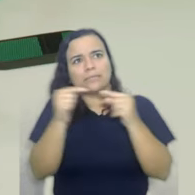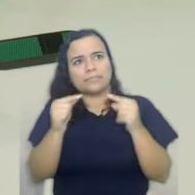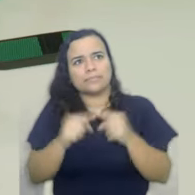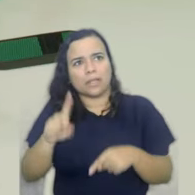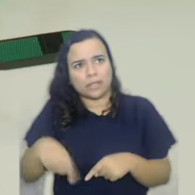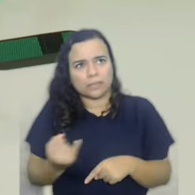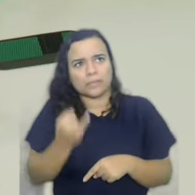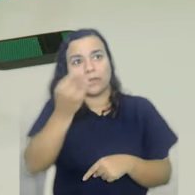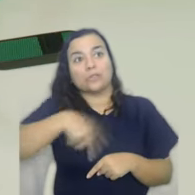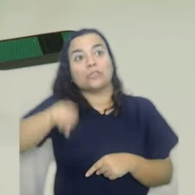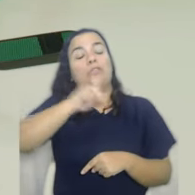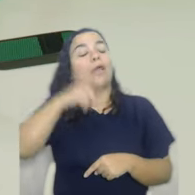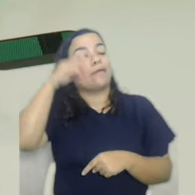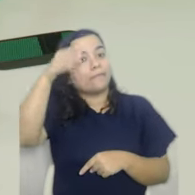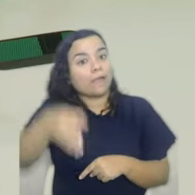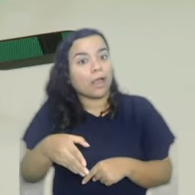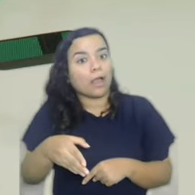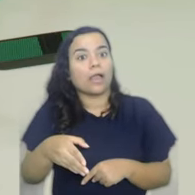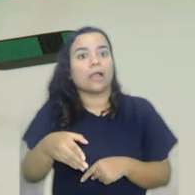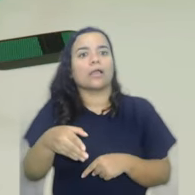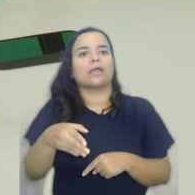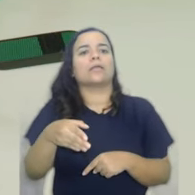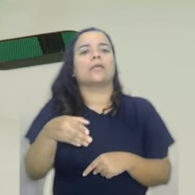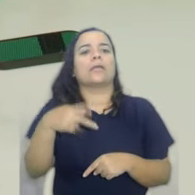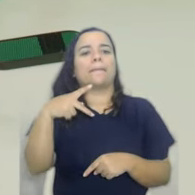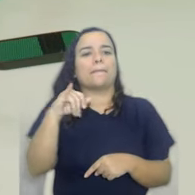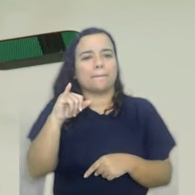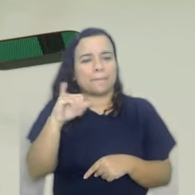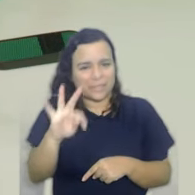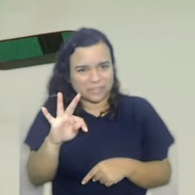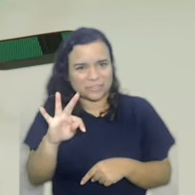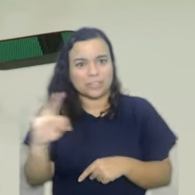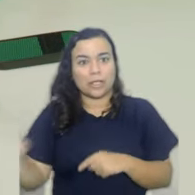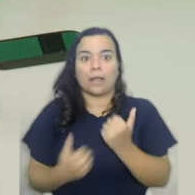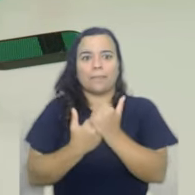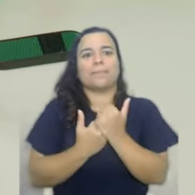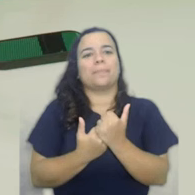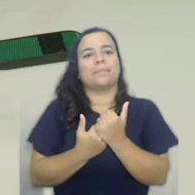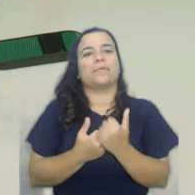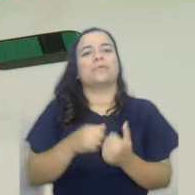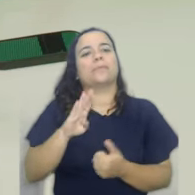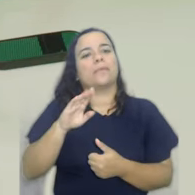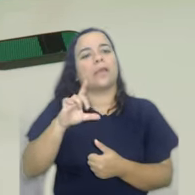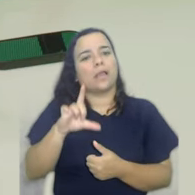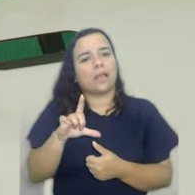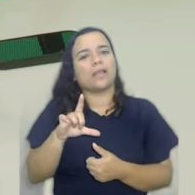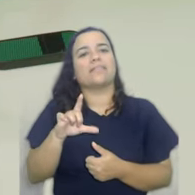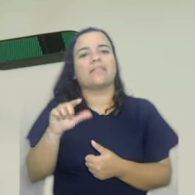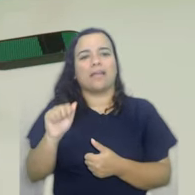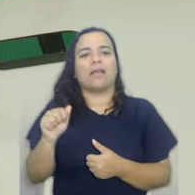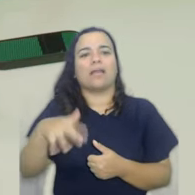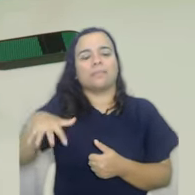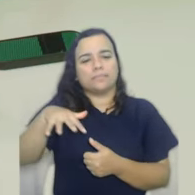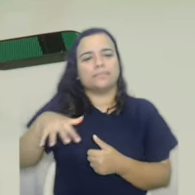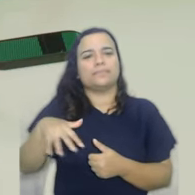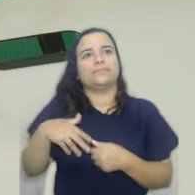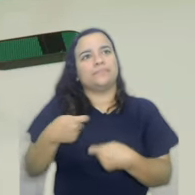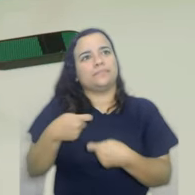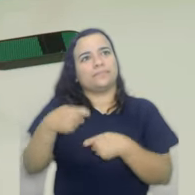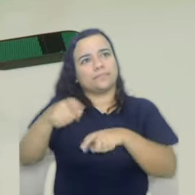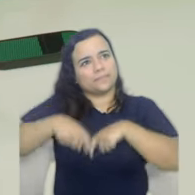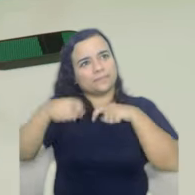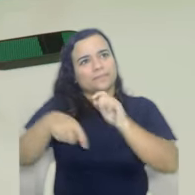gente tá indo até pro pro pro Parque Tecnológico com esse apoio da pl Agro que é o Polo do agronegócio ali dentro do parque de inovação